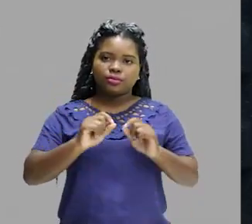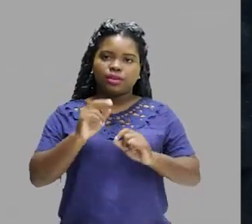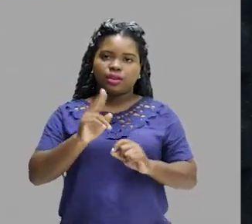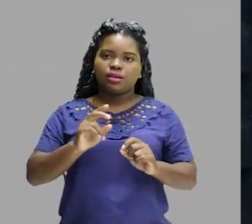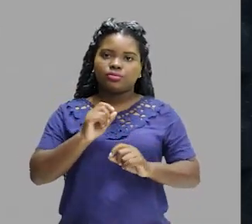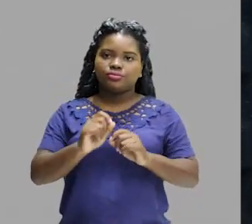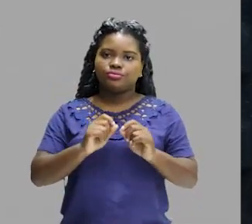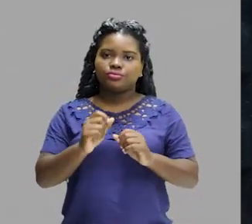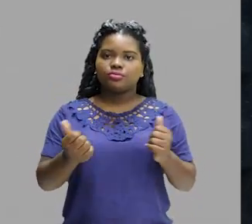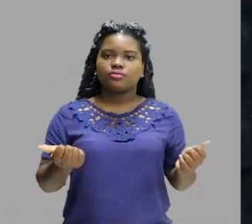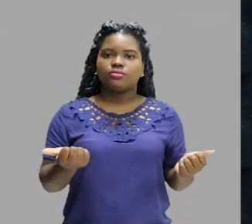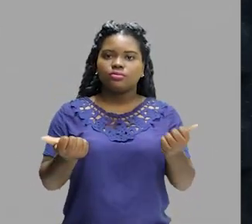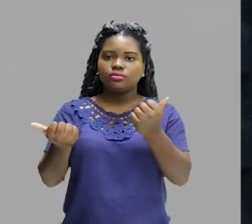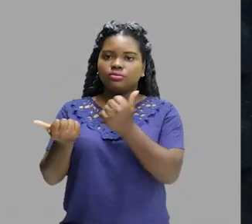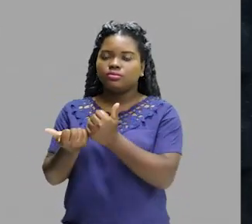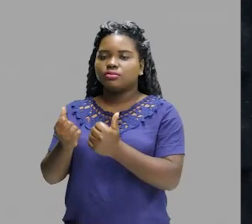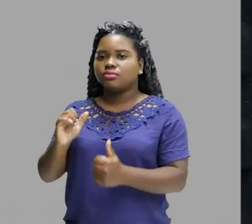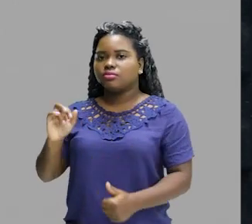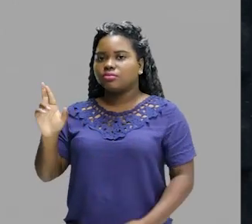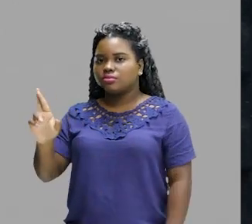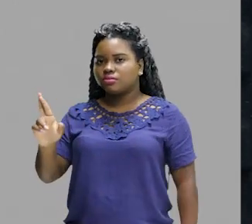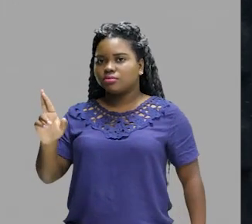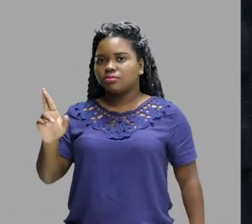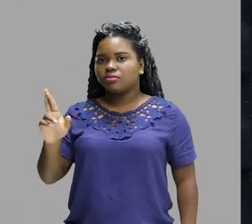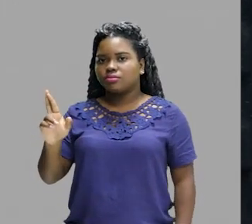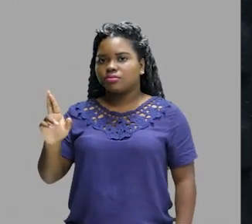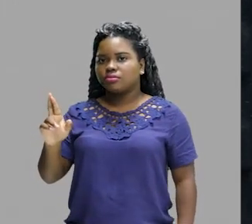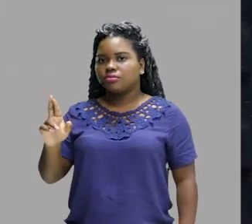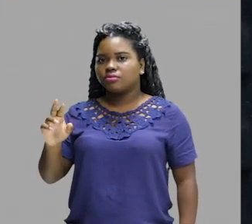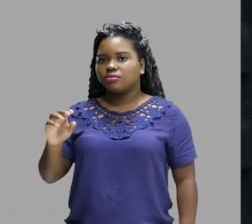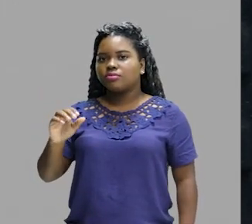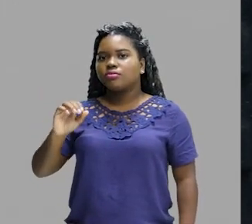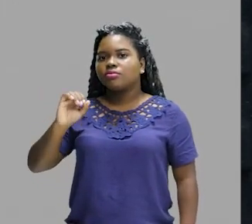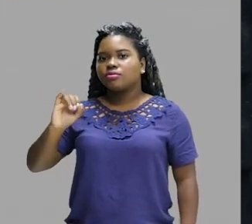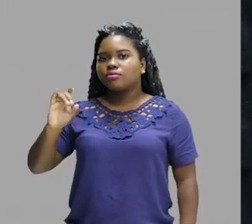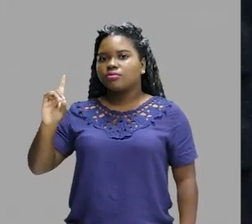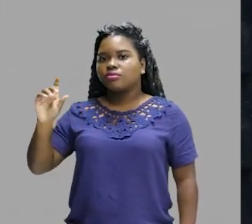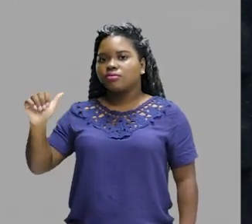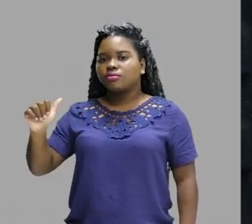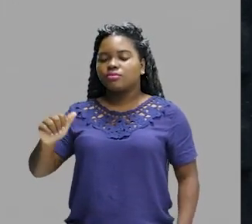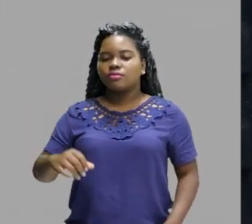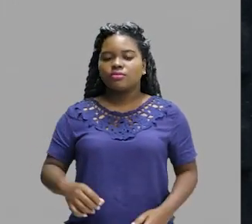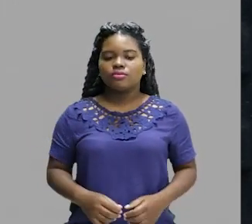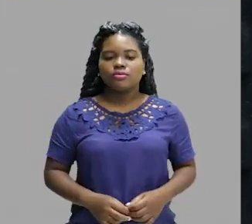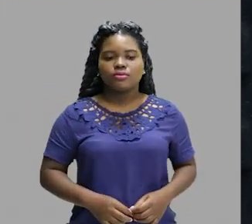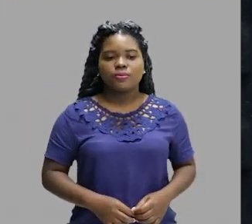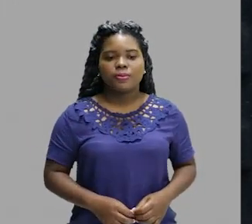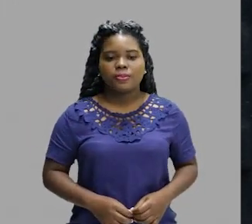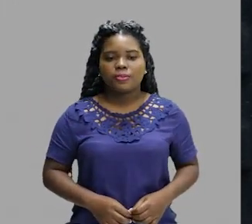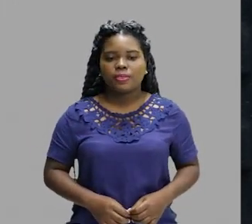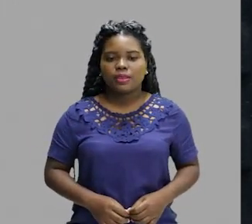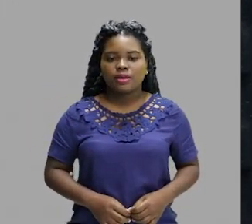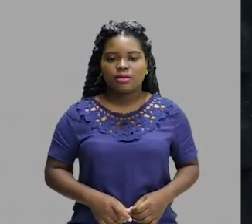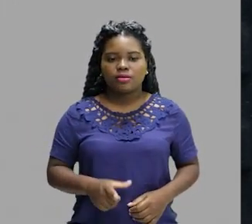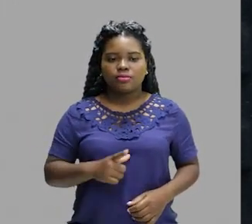colocar, substituir o IR por ida, tá? Vamos lá.